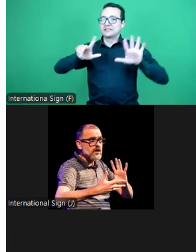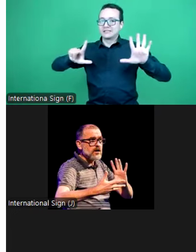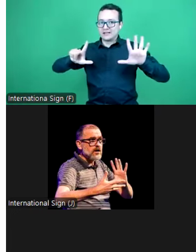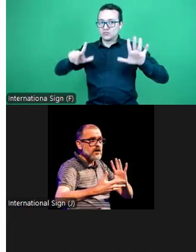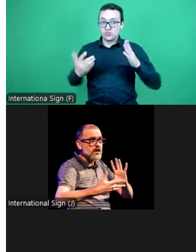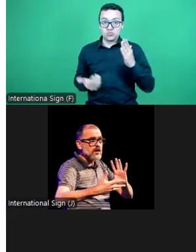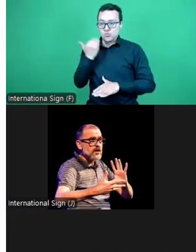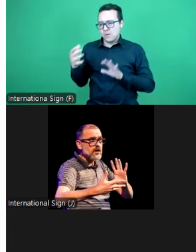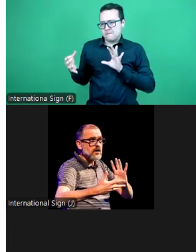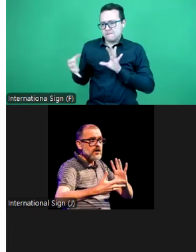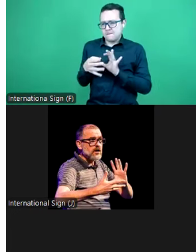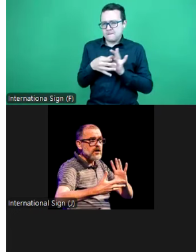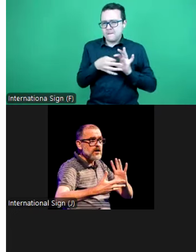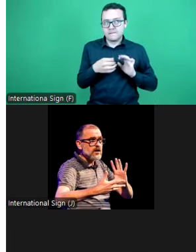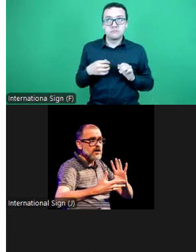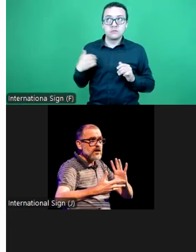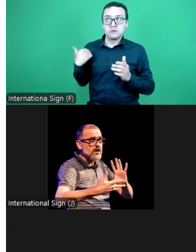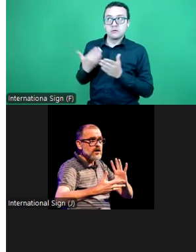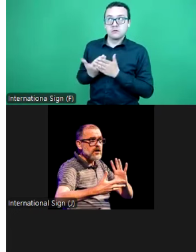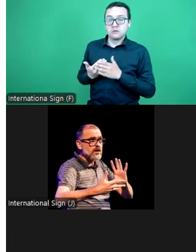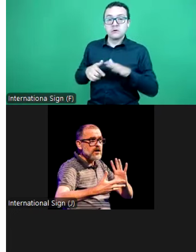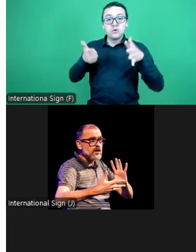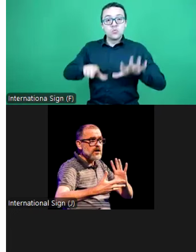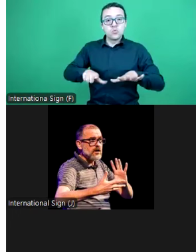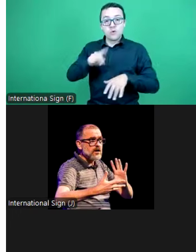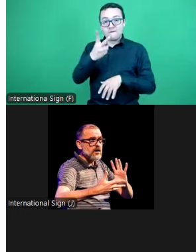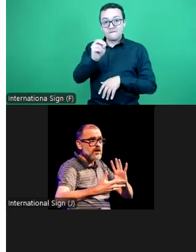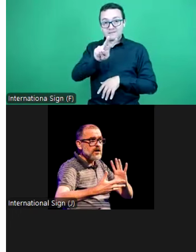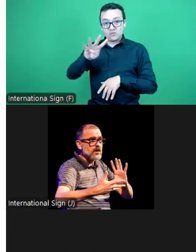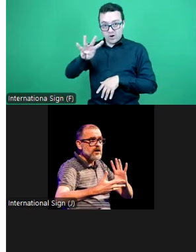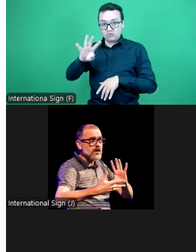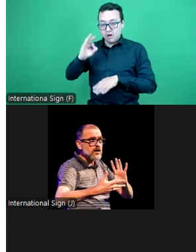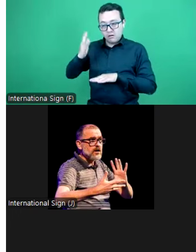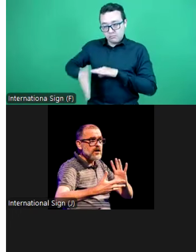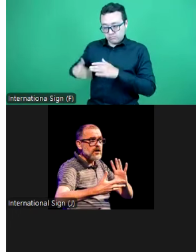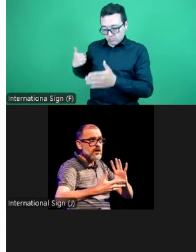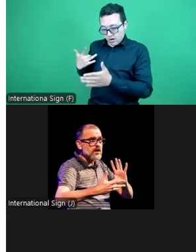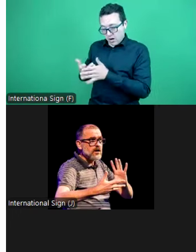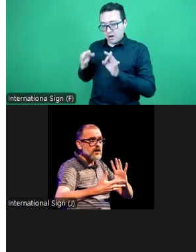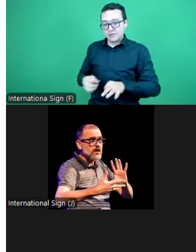2021, 197, e em julho de 2024,